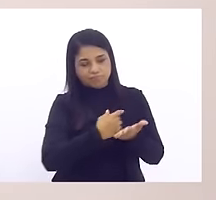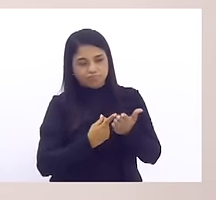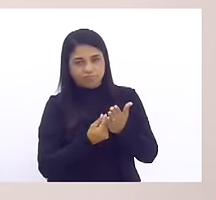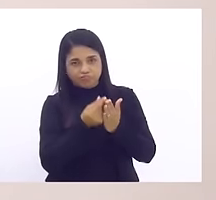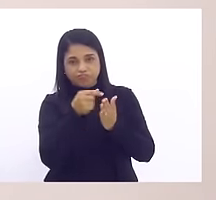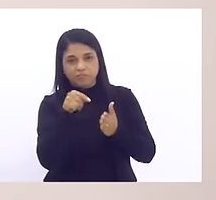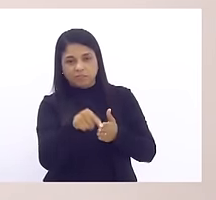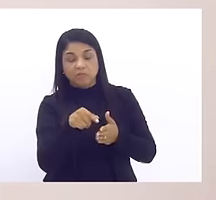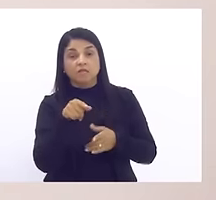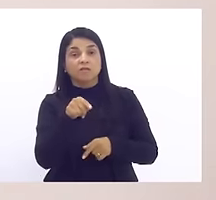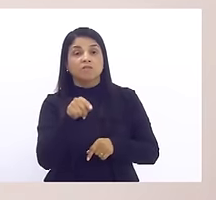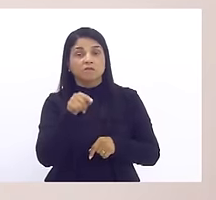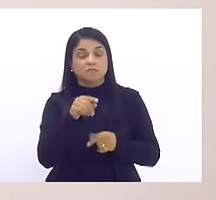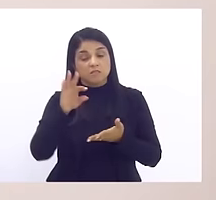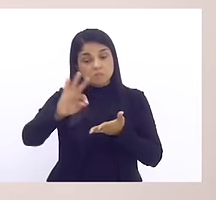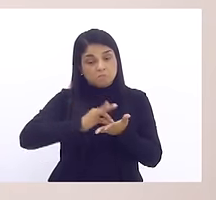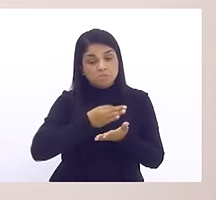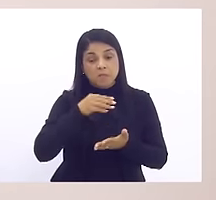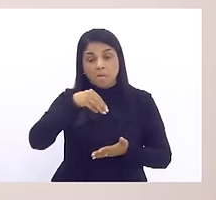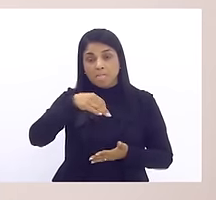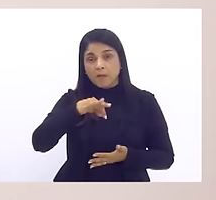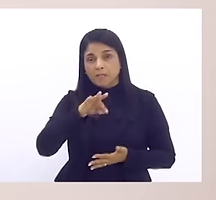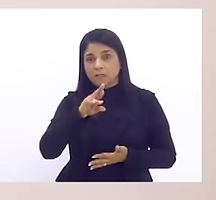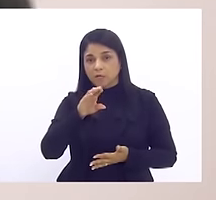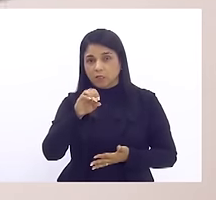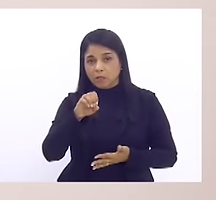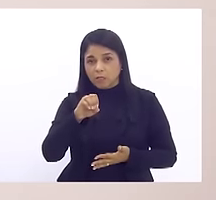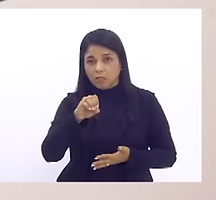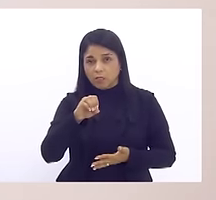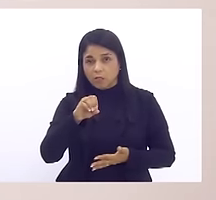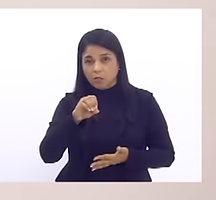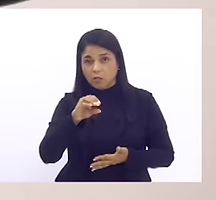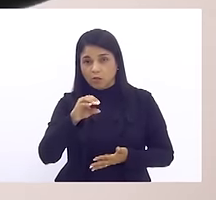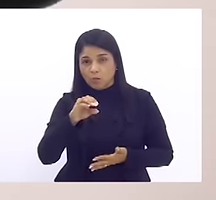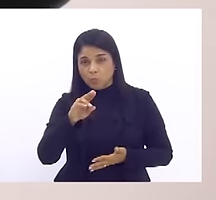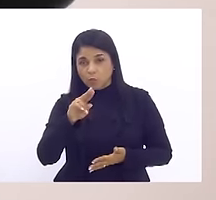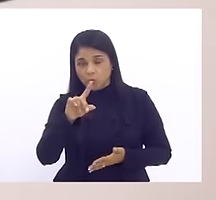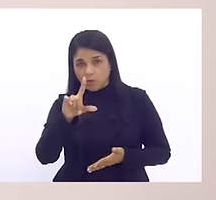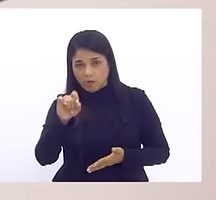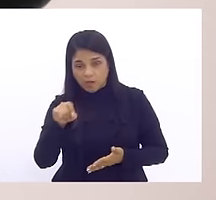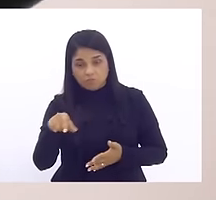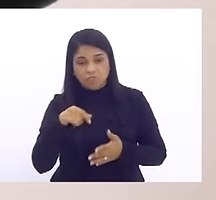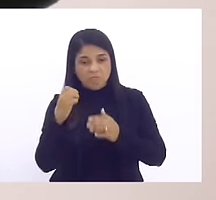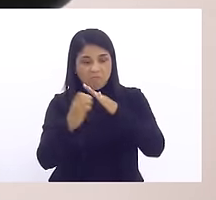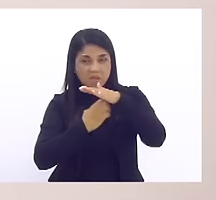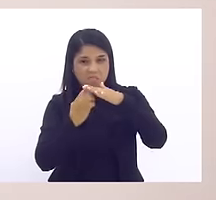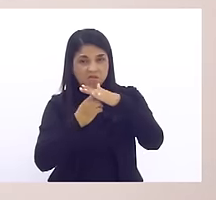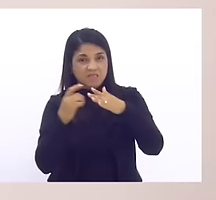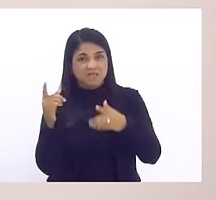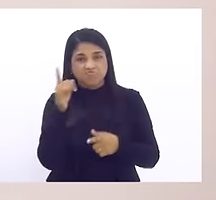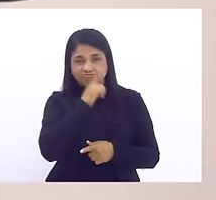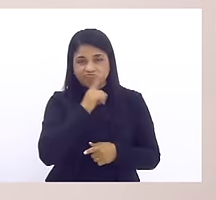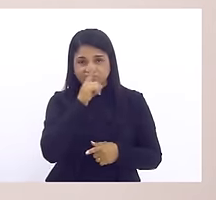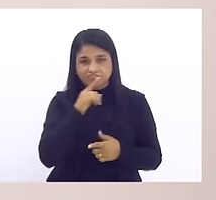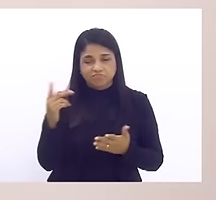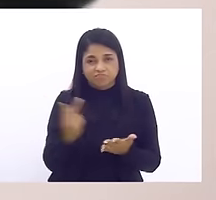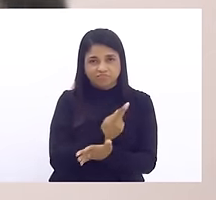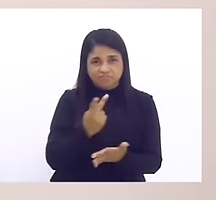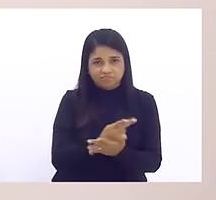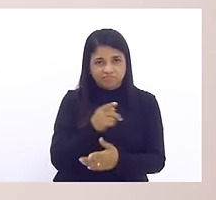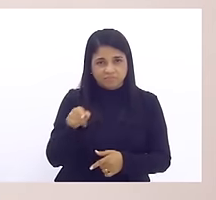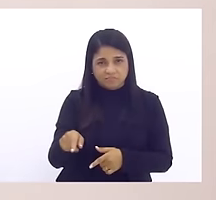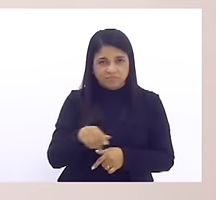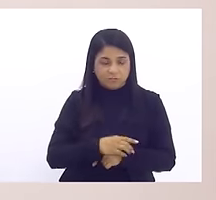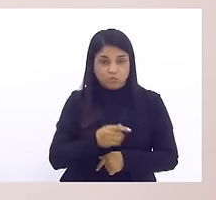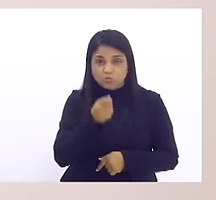E vocês estão botando na matrícula de vocês numa empresa irregular que opera e regularmente que não tem nem reboque acabou de falar